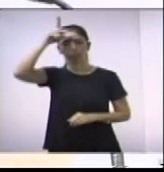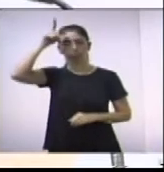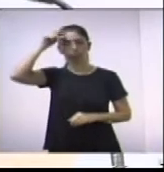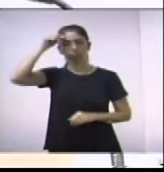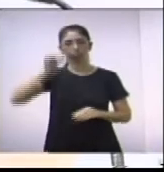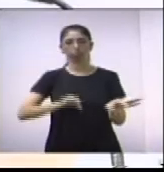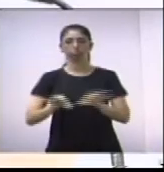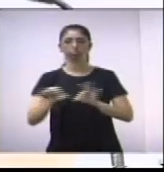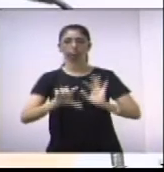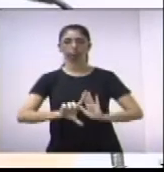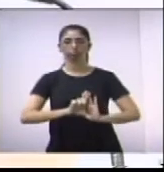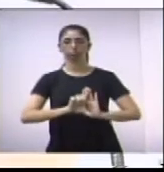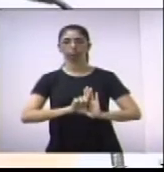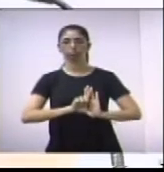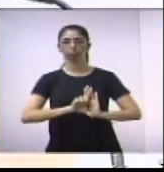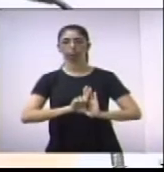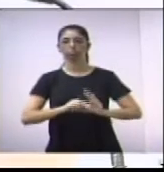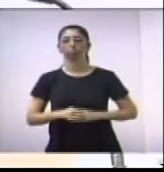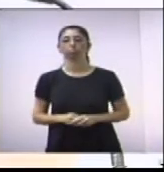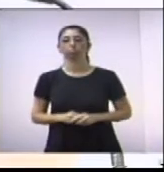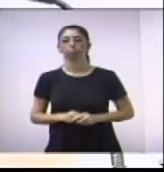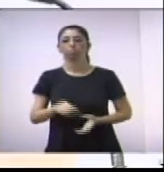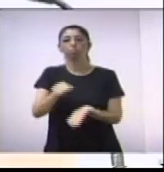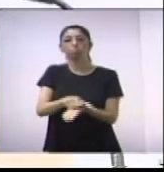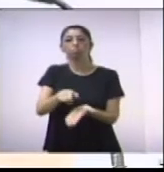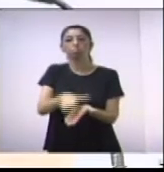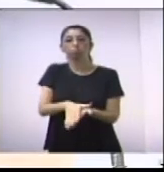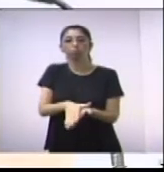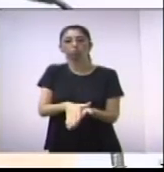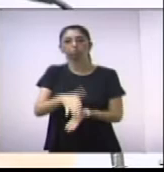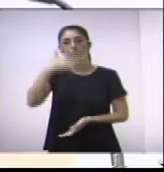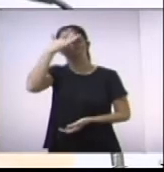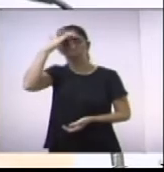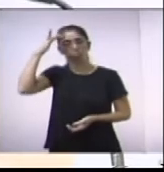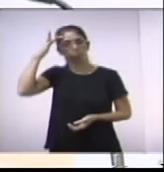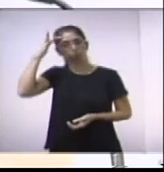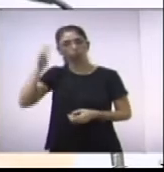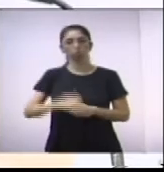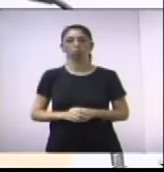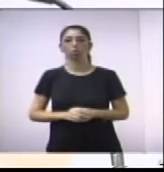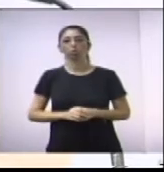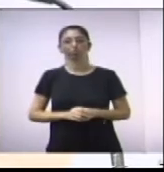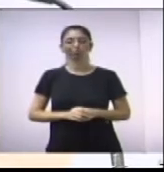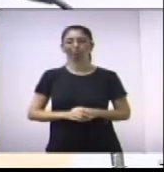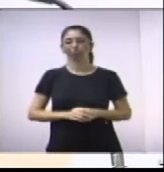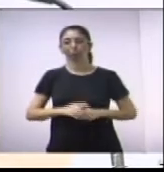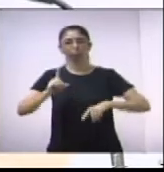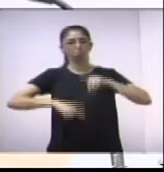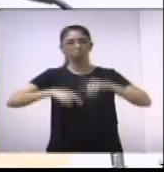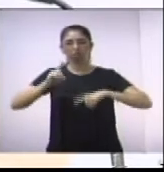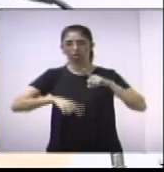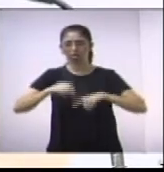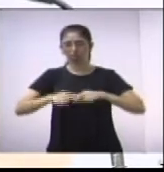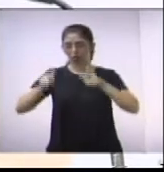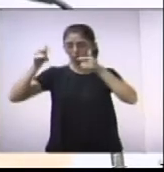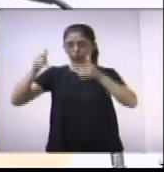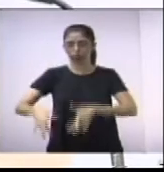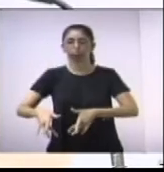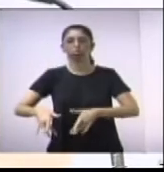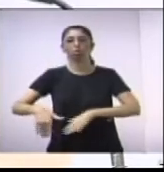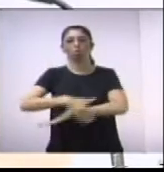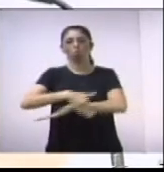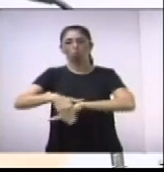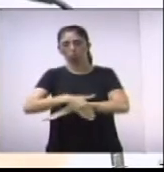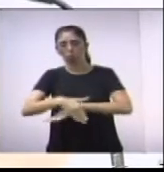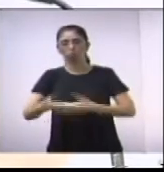elaboração de um projeto de lei que estabelece multa ao cidadão que for flagrado lançando objetos que acumulam água de chuva